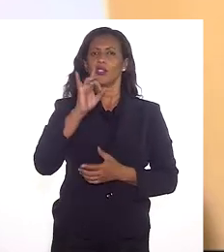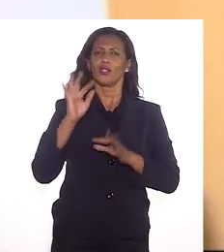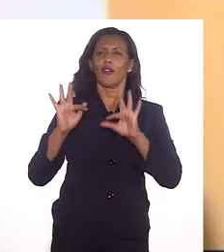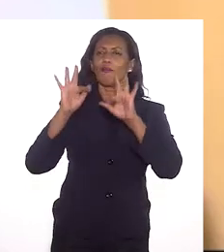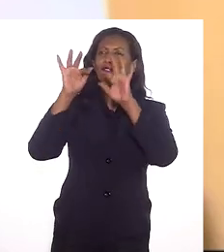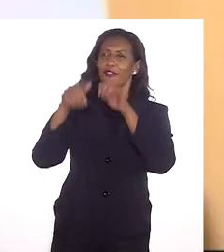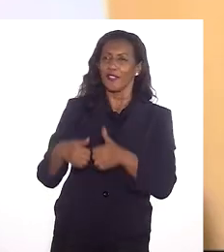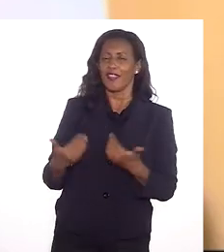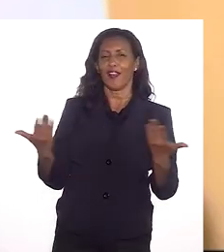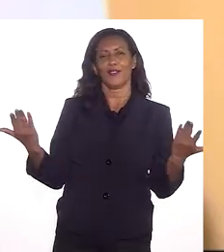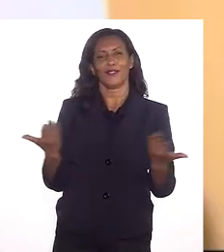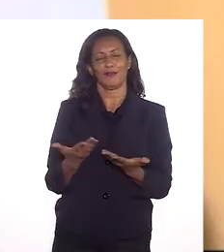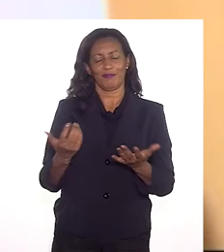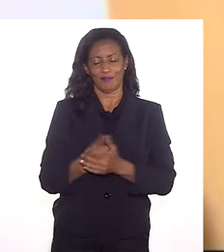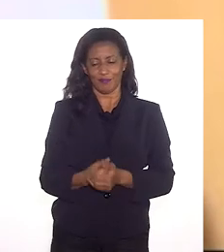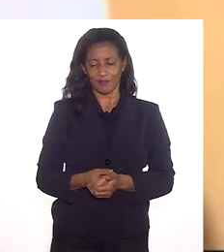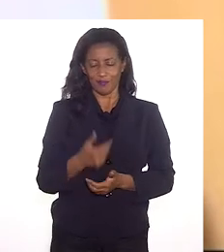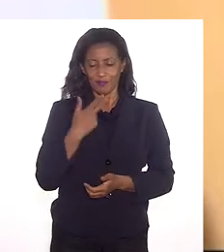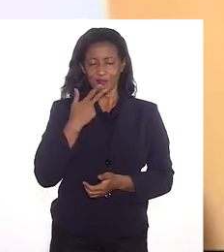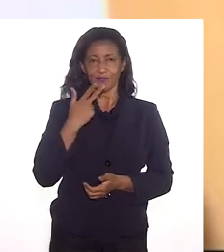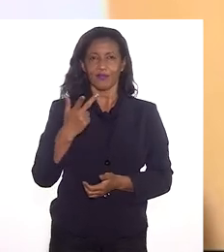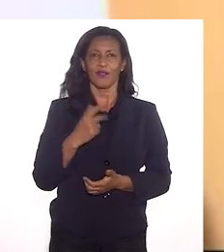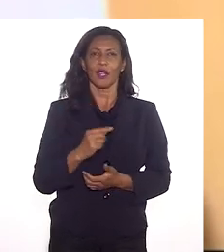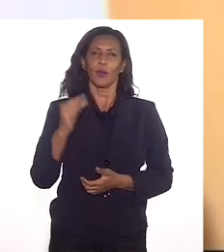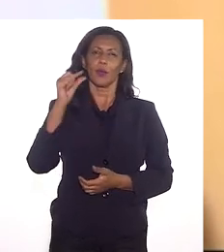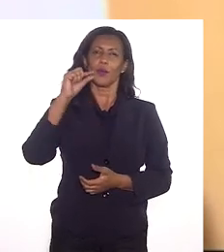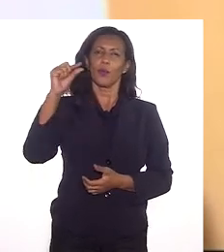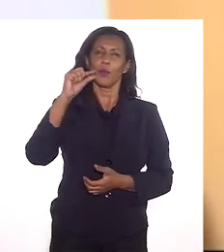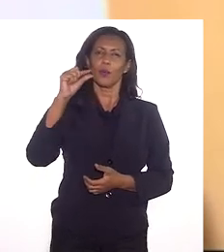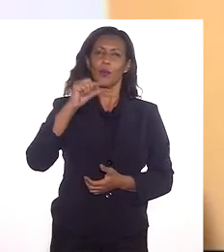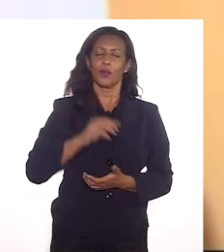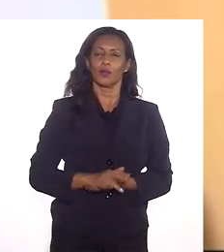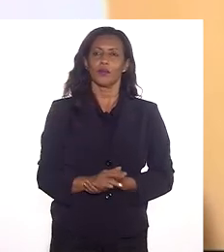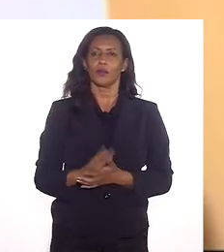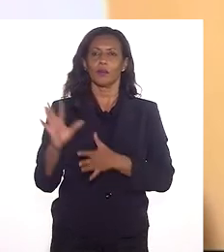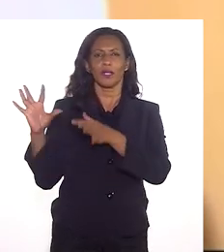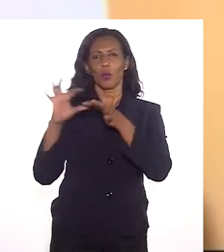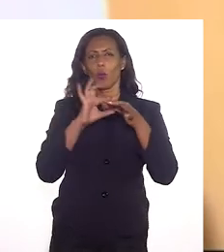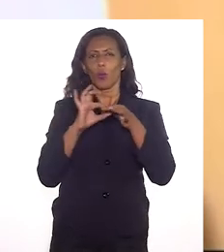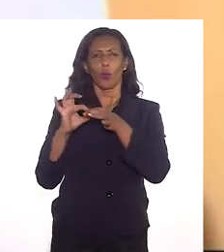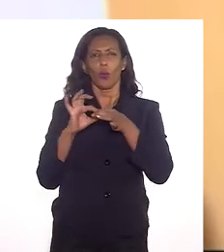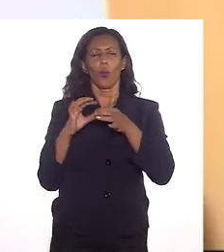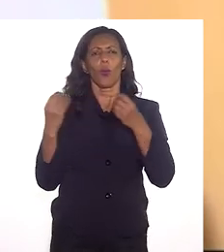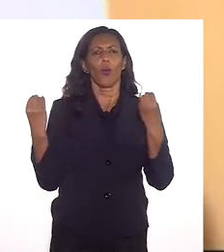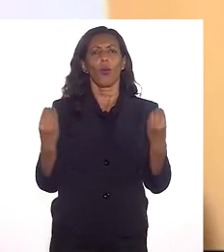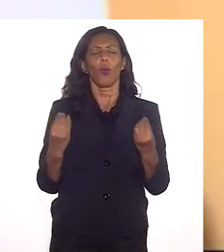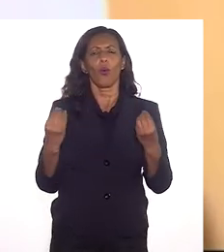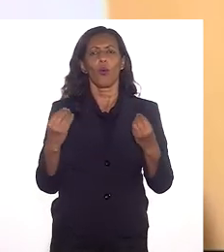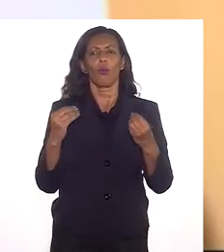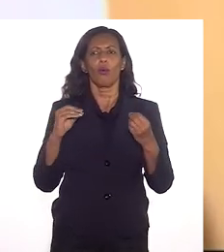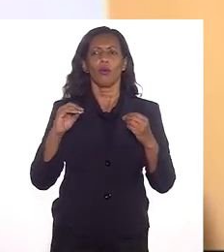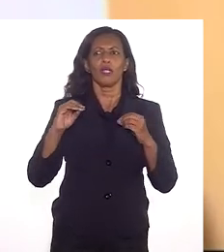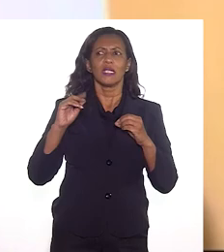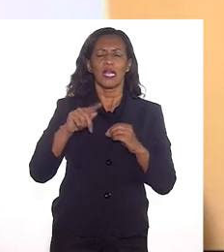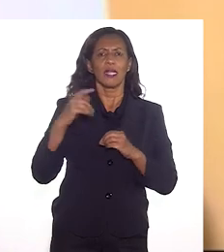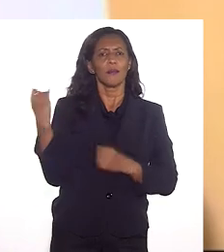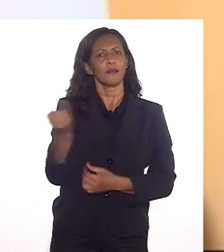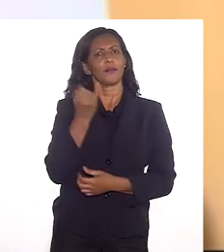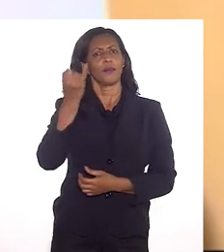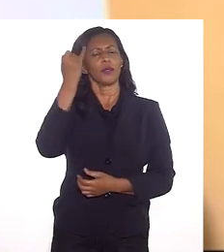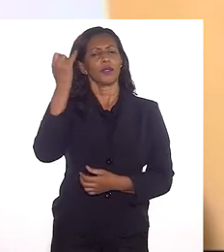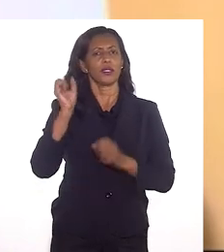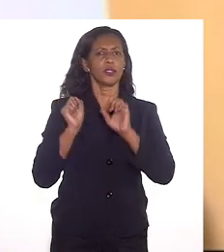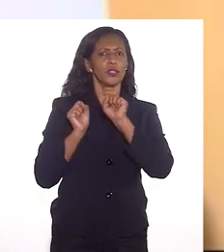só para as considerações finais, Rodrigo, queria que você falasse um pouquinho sobre essas conexões, né? Como o evento é uma